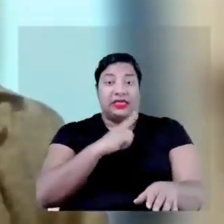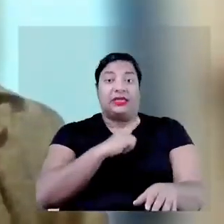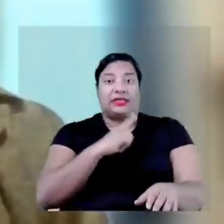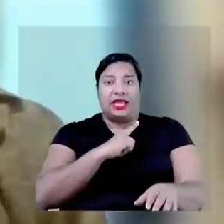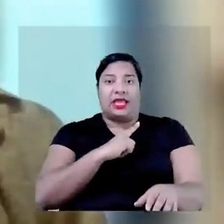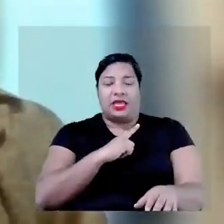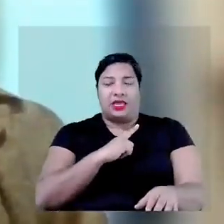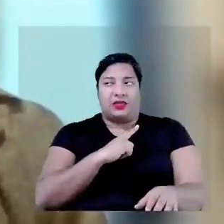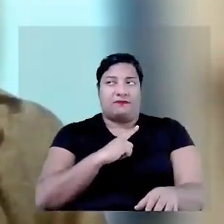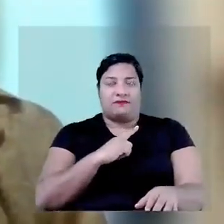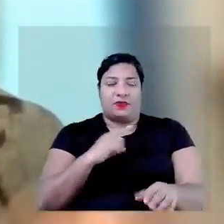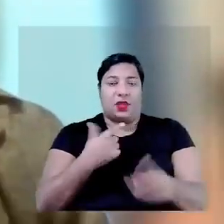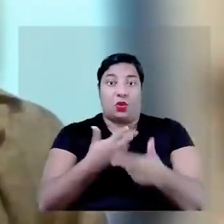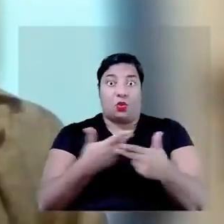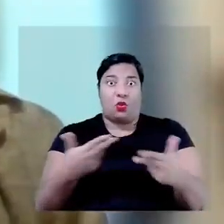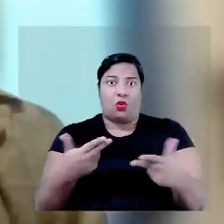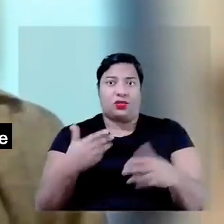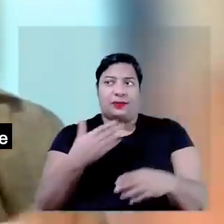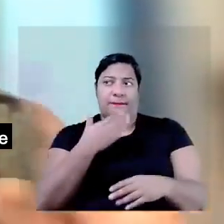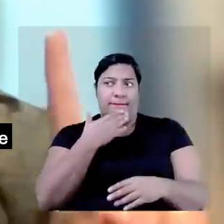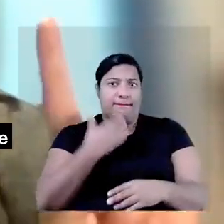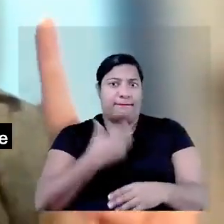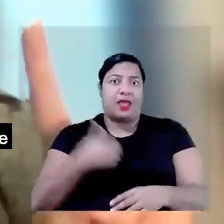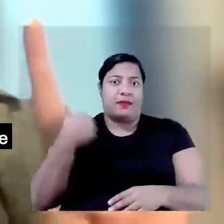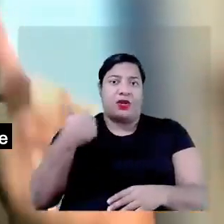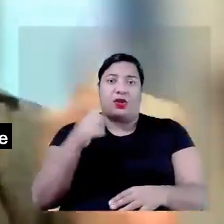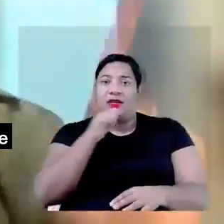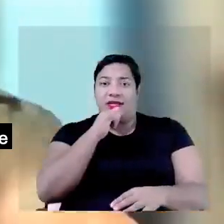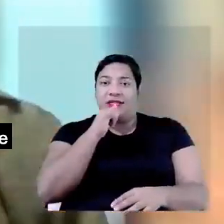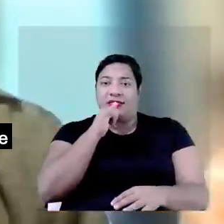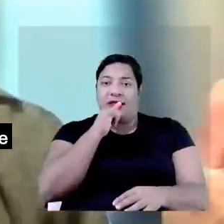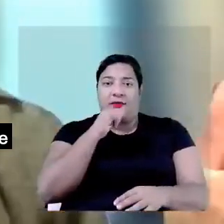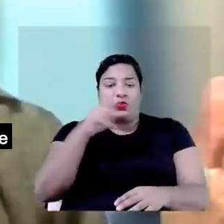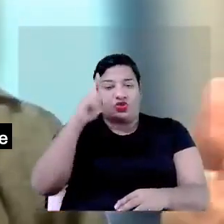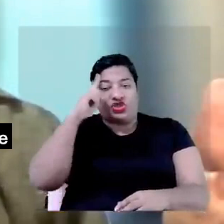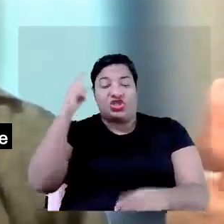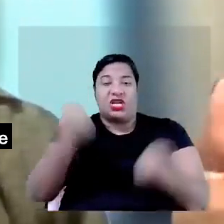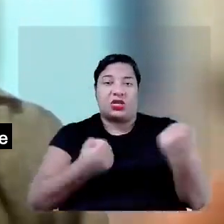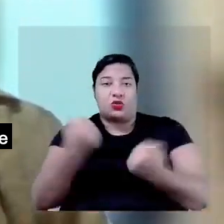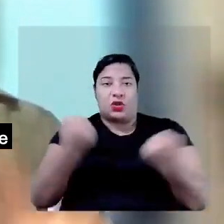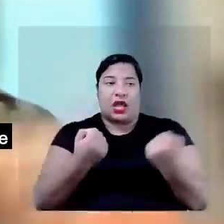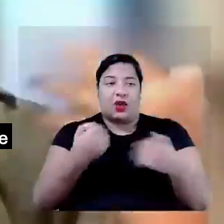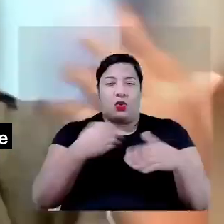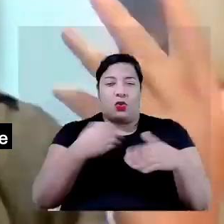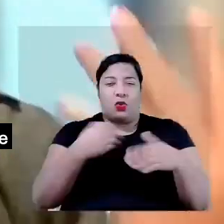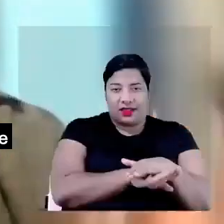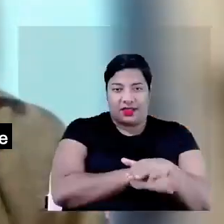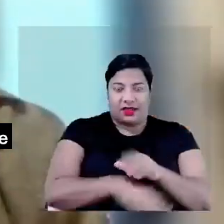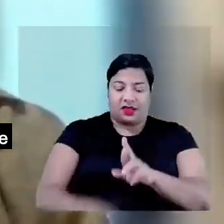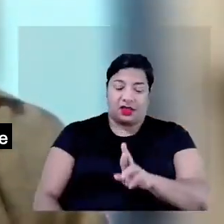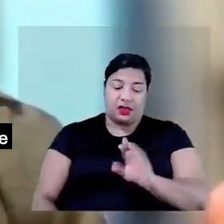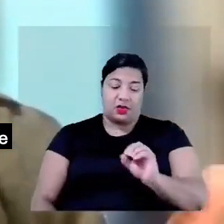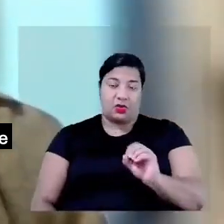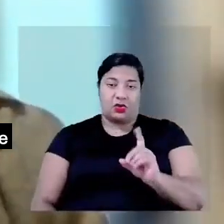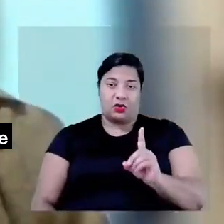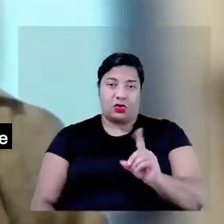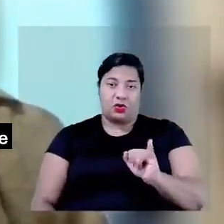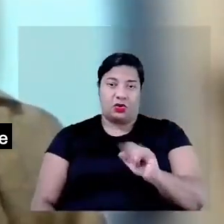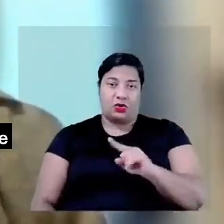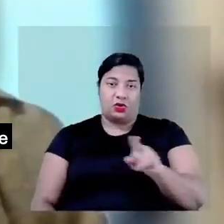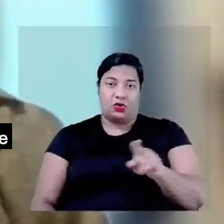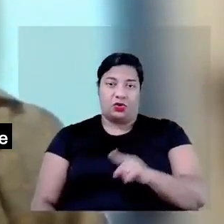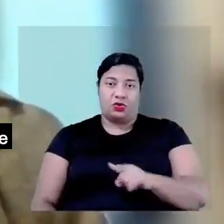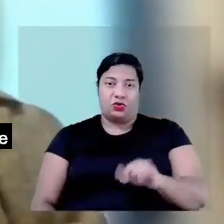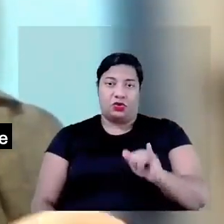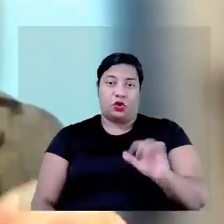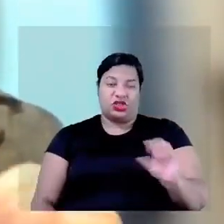lugares, que você pode pensar que o próprio rodízio não é uma medida para conter as emissões, mas ele apoia a